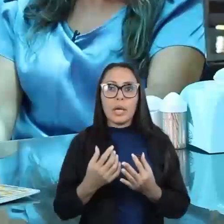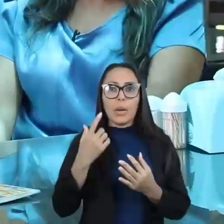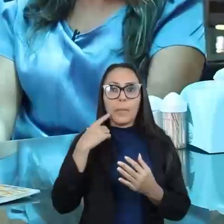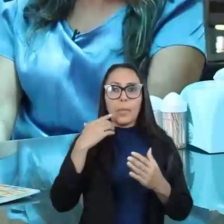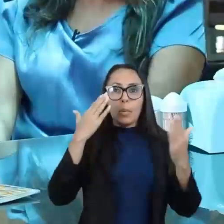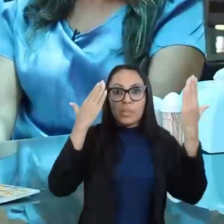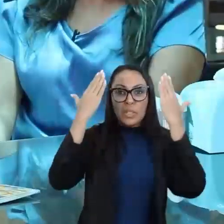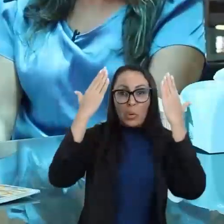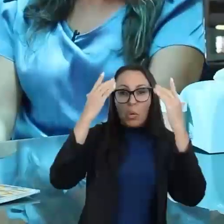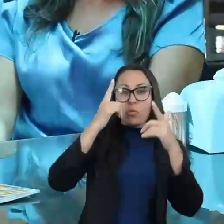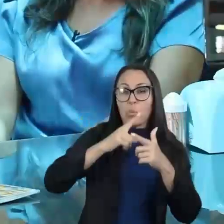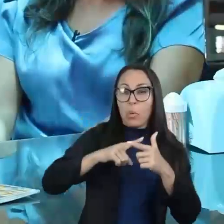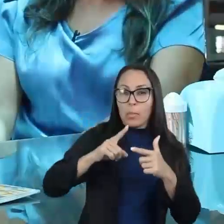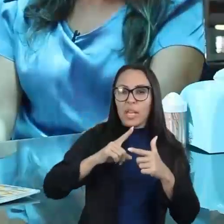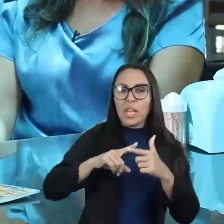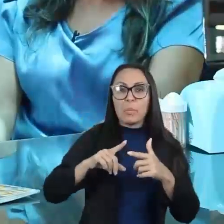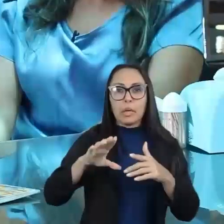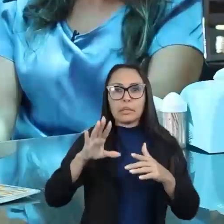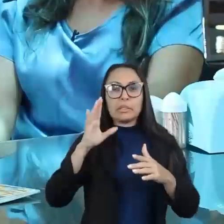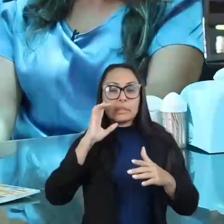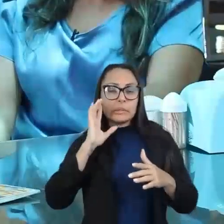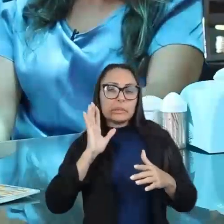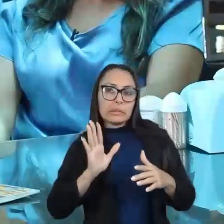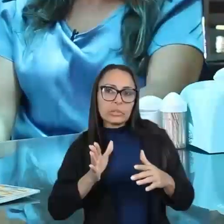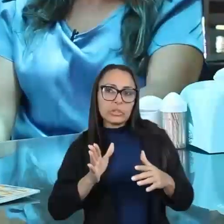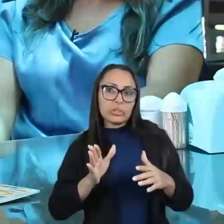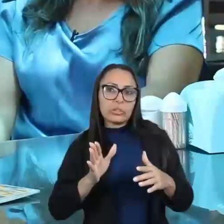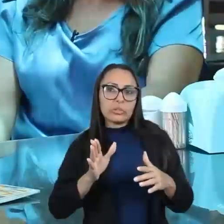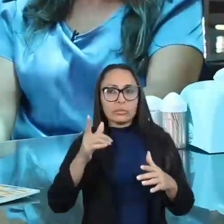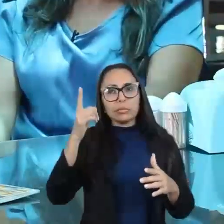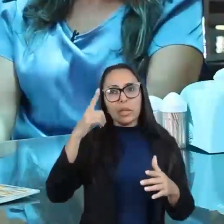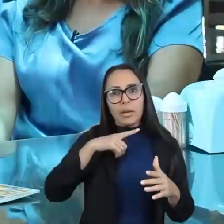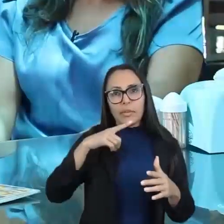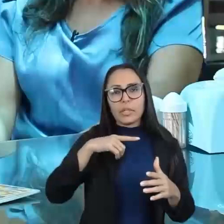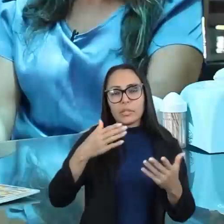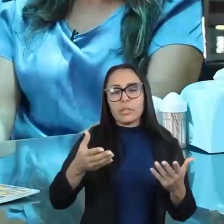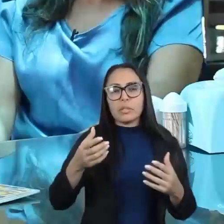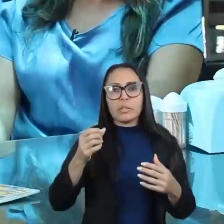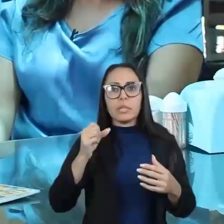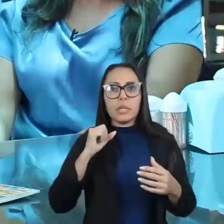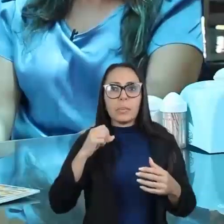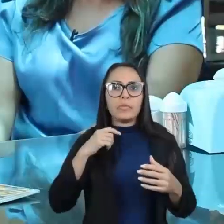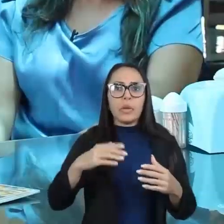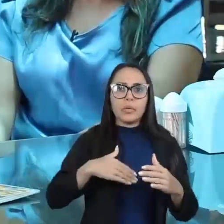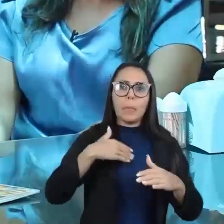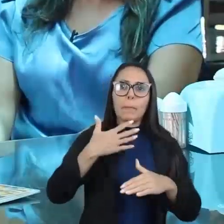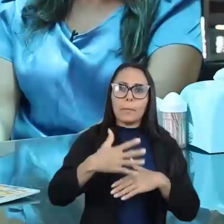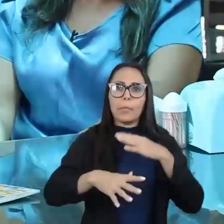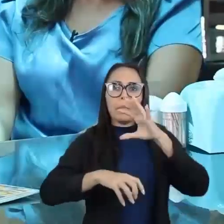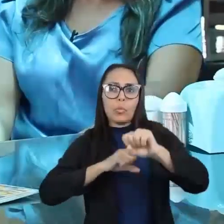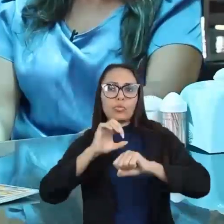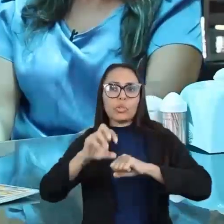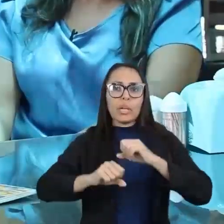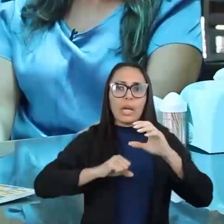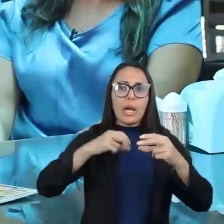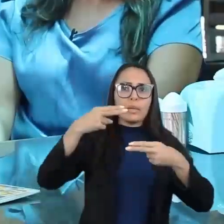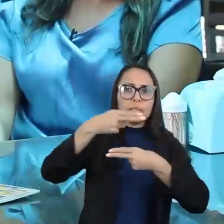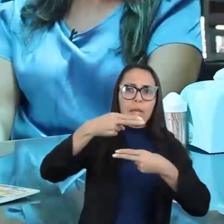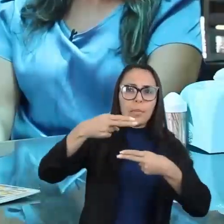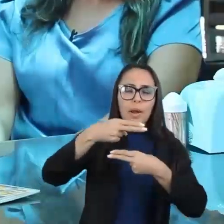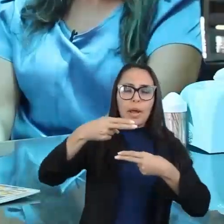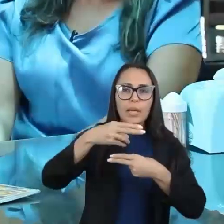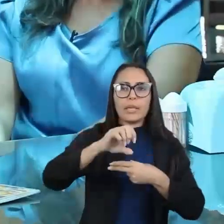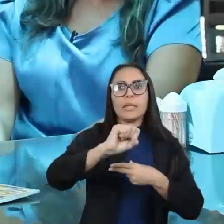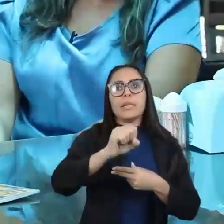para isso. Nem sempre esteve, mas a gente tem que buscar cada vez mais aprendizado, buscar Sebrae.